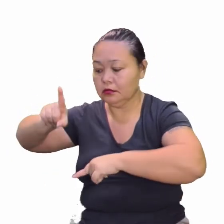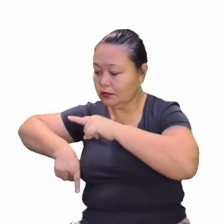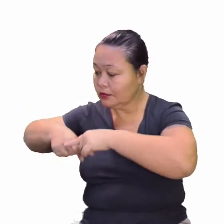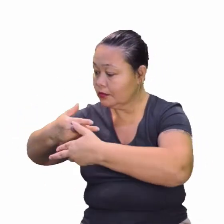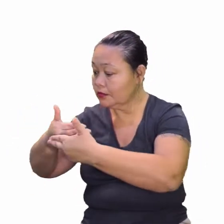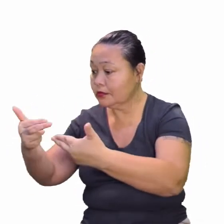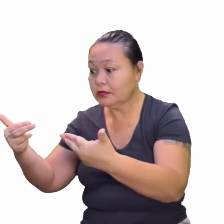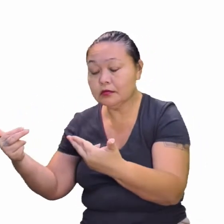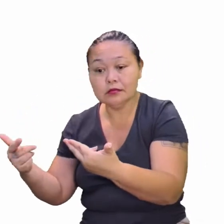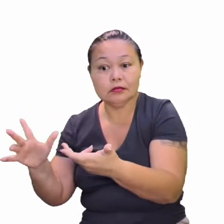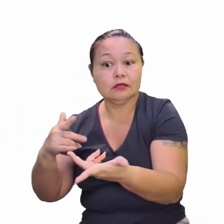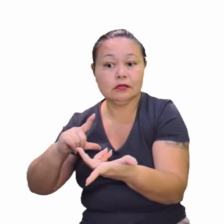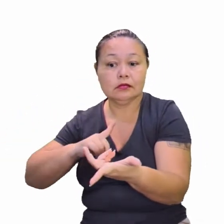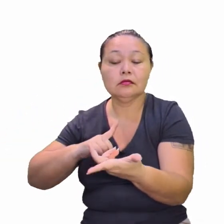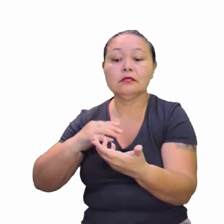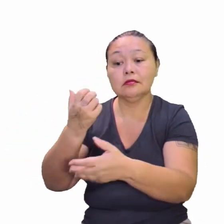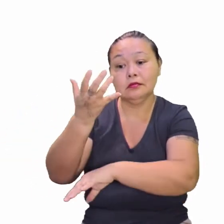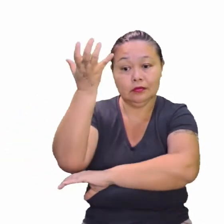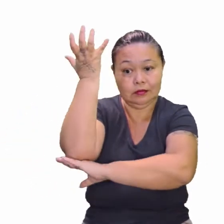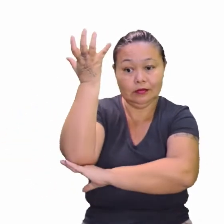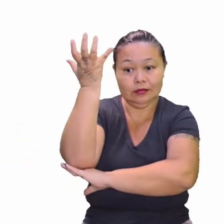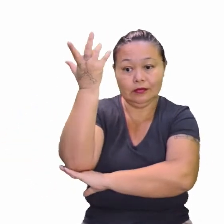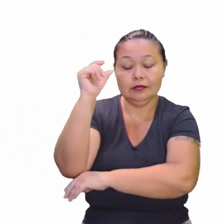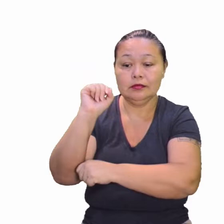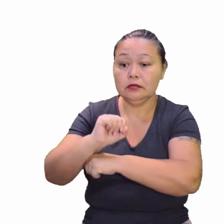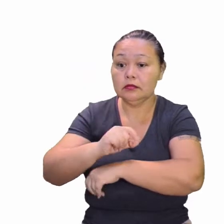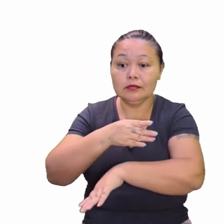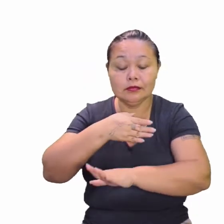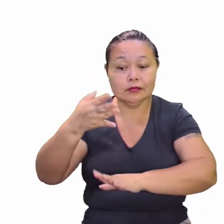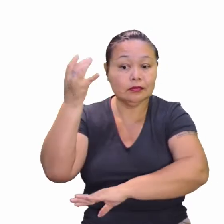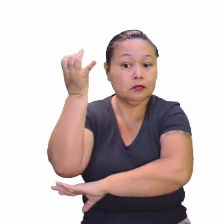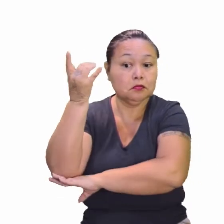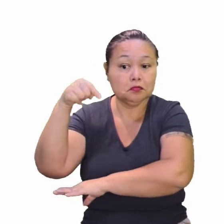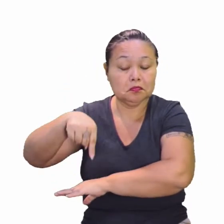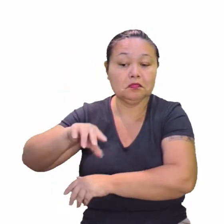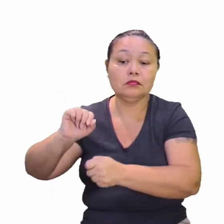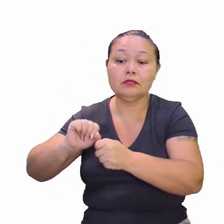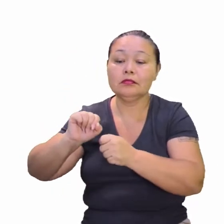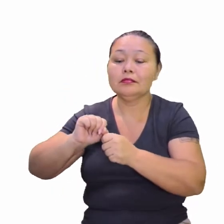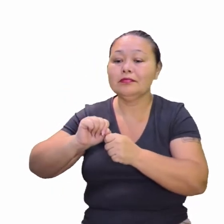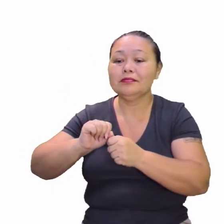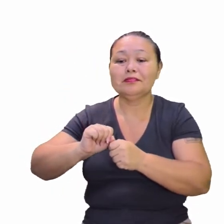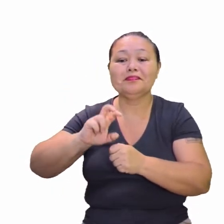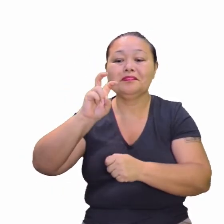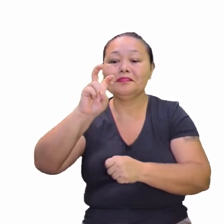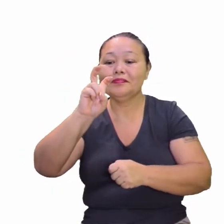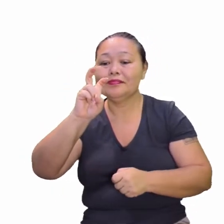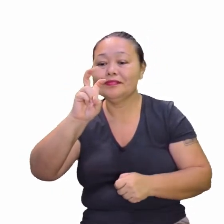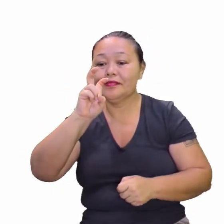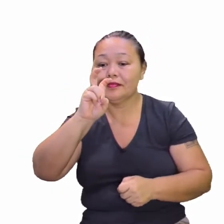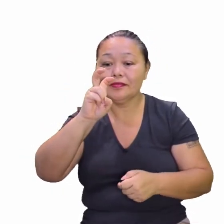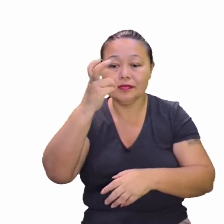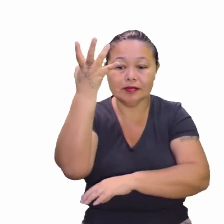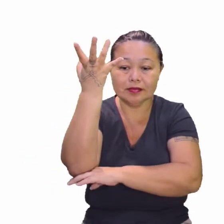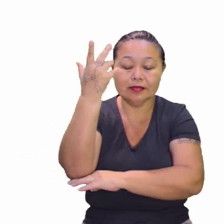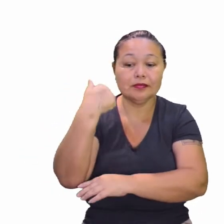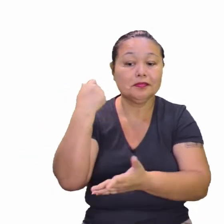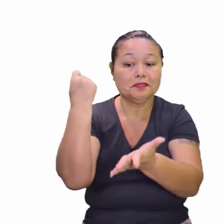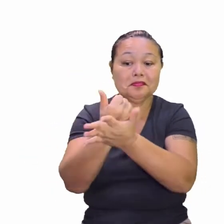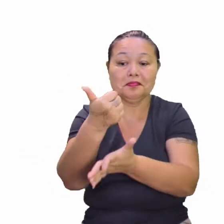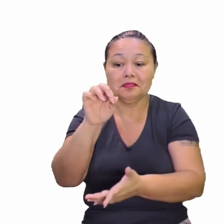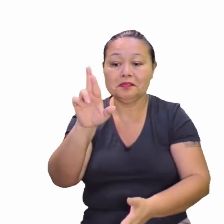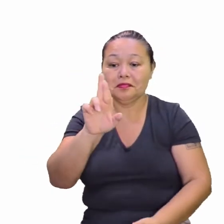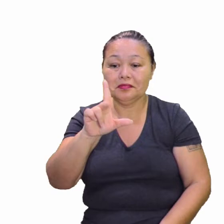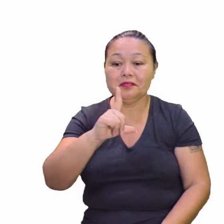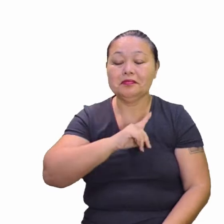produtos aqui do estado de Rondônia. Por exemplo, o abacaxi, né? Quando chega a época do abacaxi aqui em Rondônia, a gente tem aí 5 abacaxi, às vezes por R$10, né?